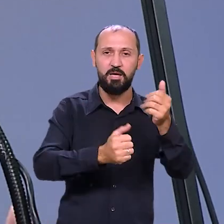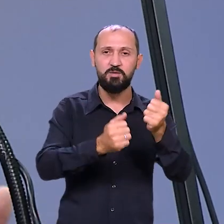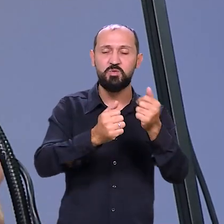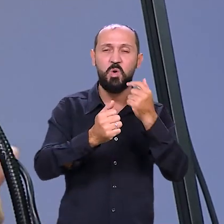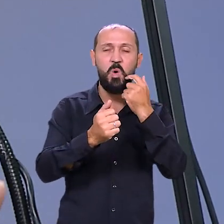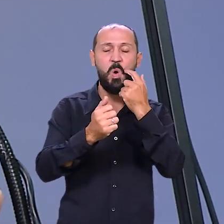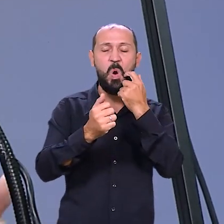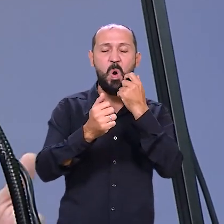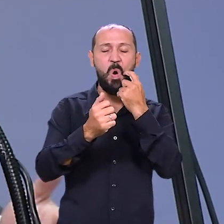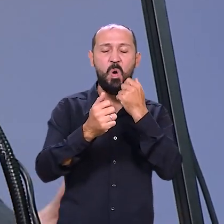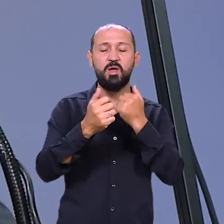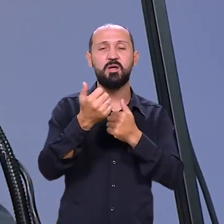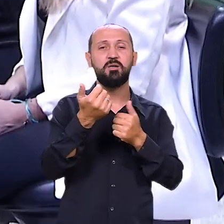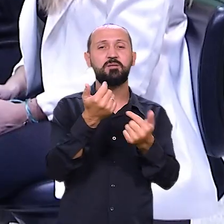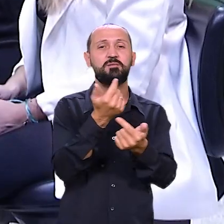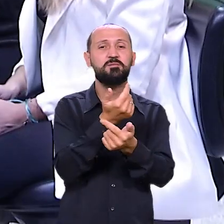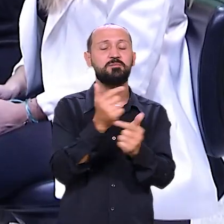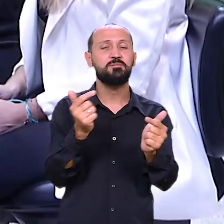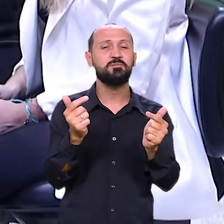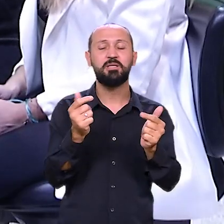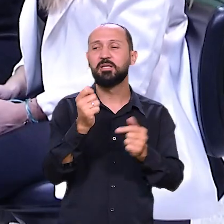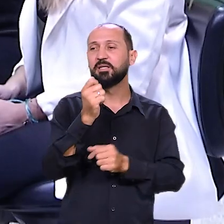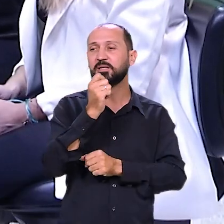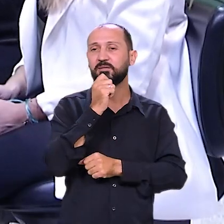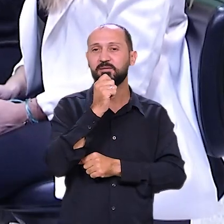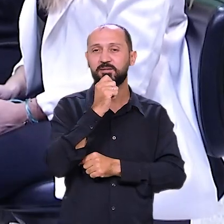que não passou por uma